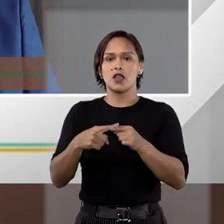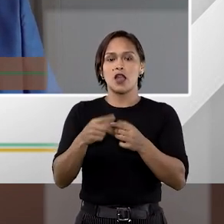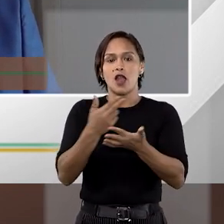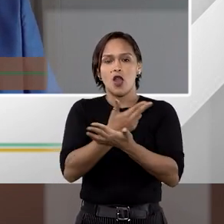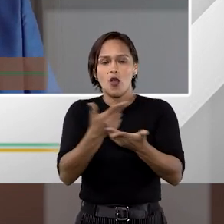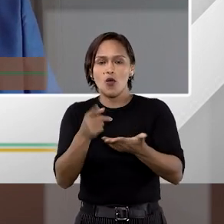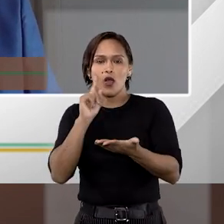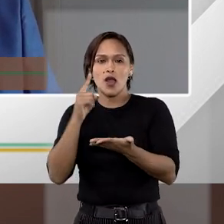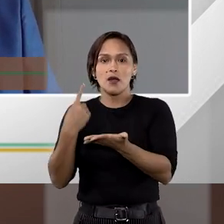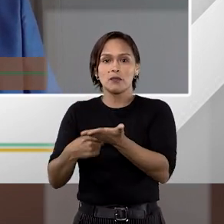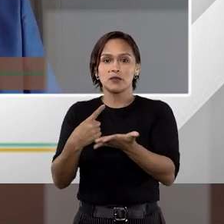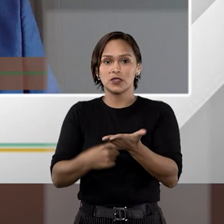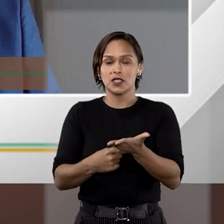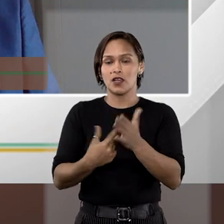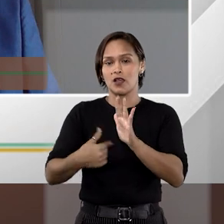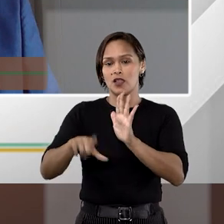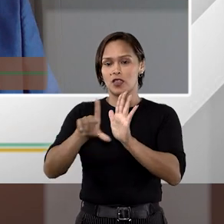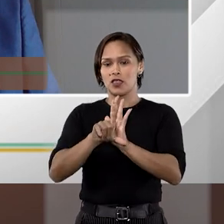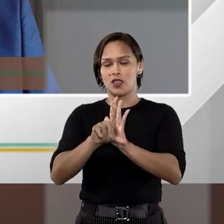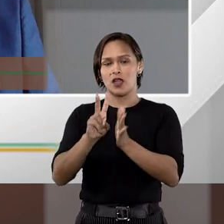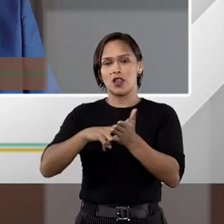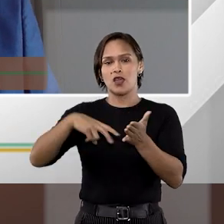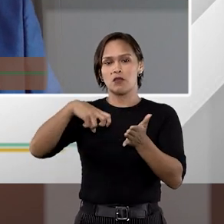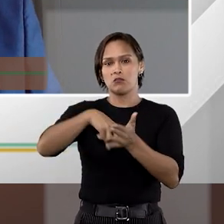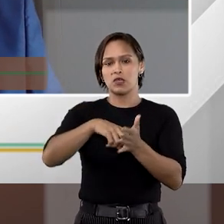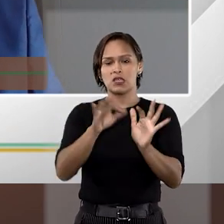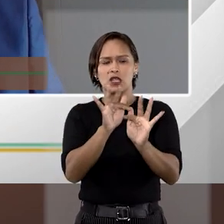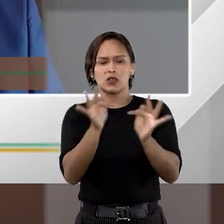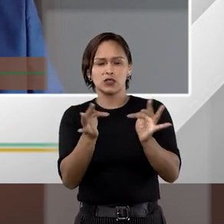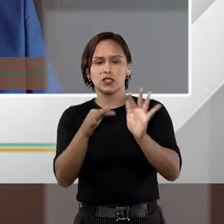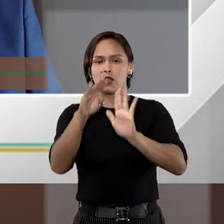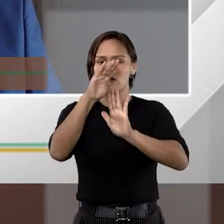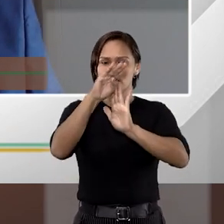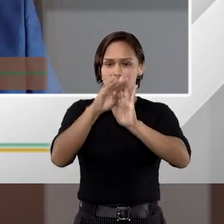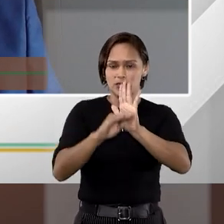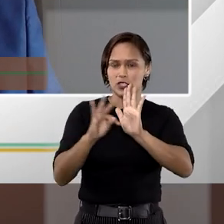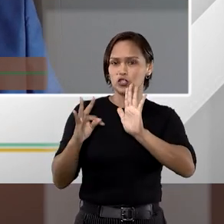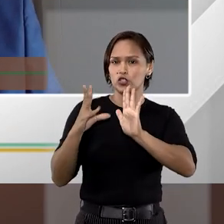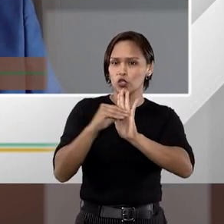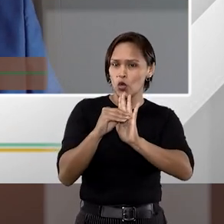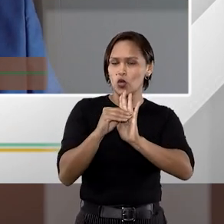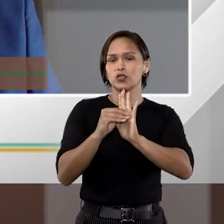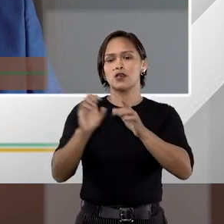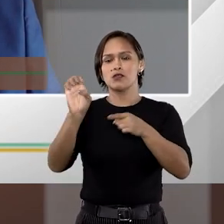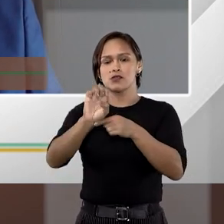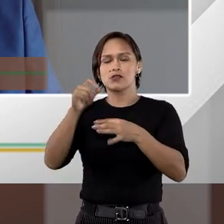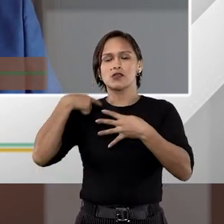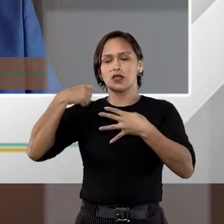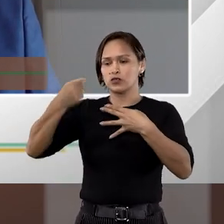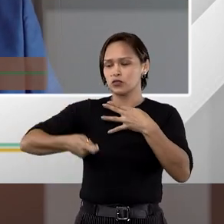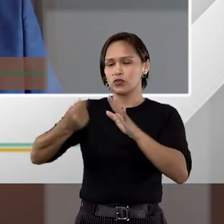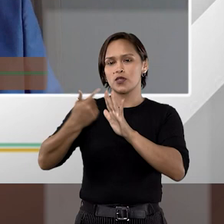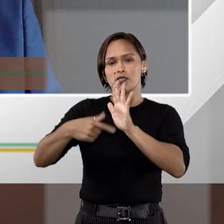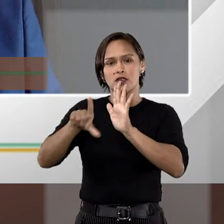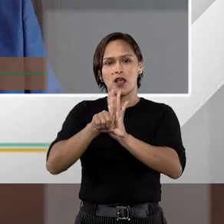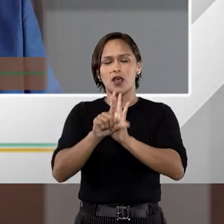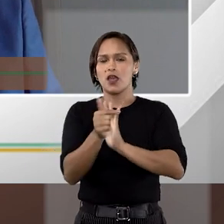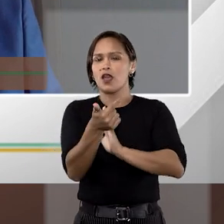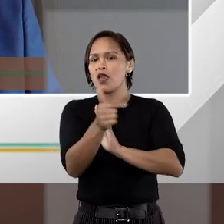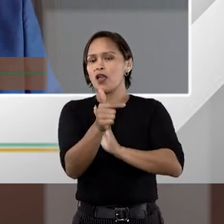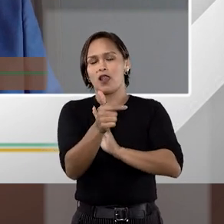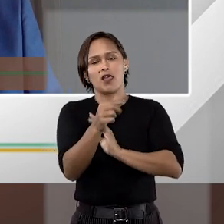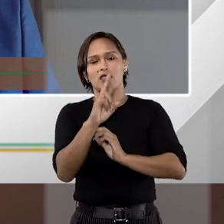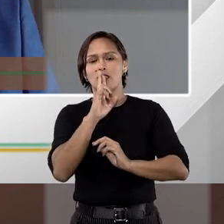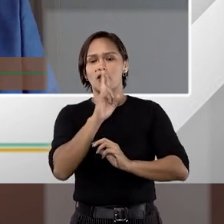invariavelmente a aplicação da lei penal pura e simples né de cima para baixo estado-juiz aplicando a lei penal